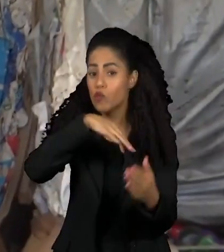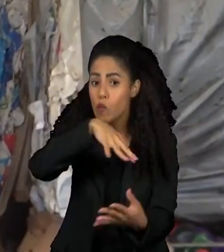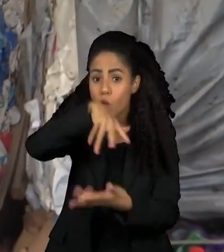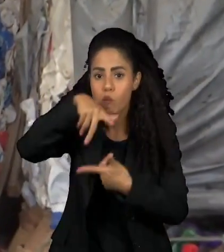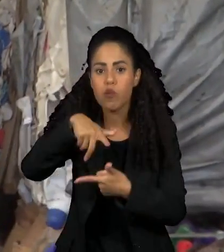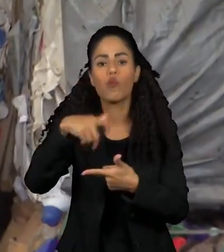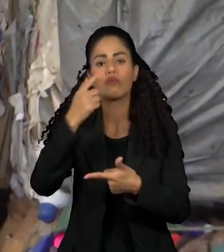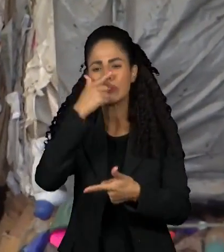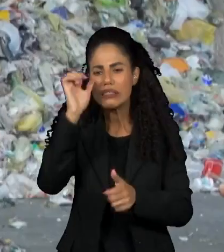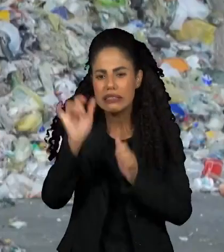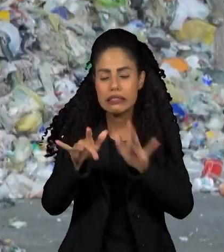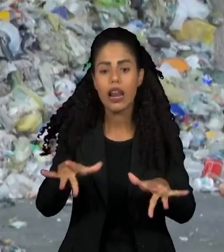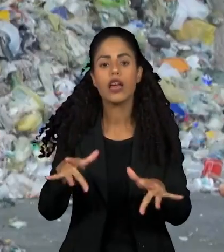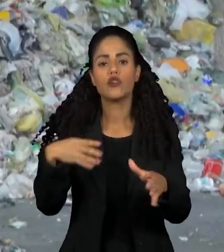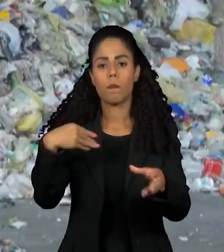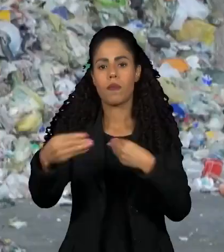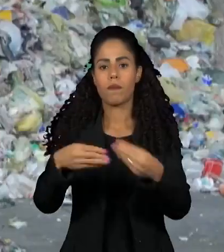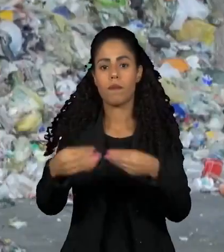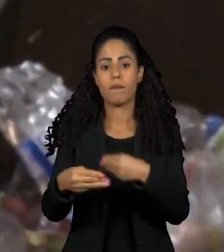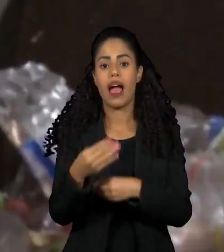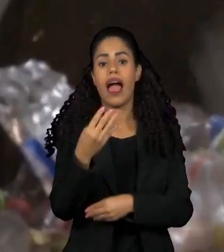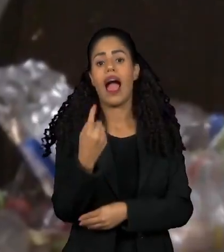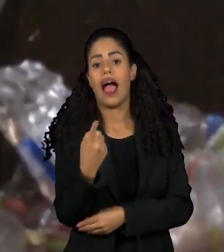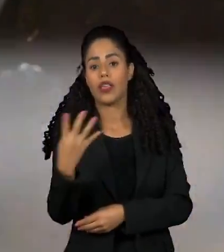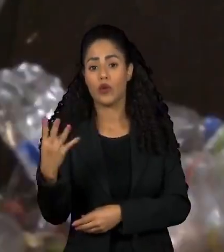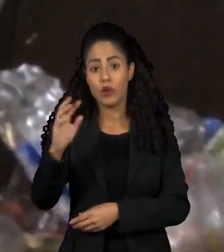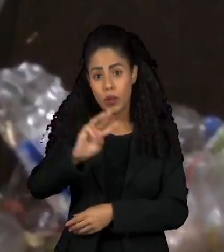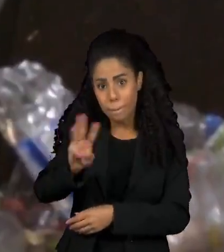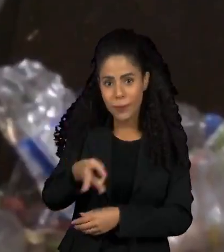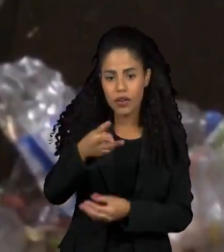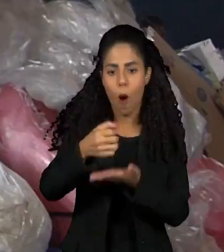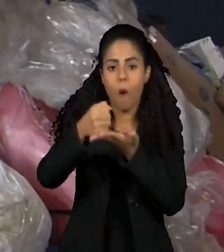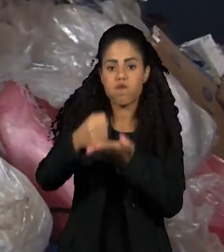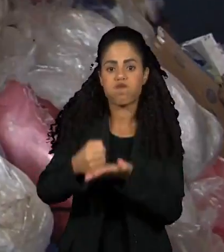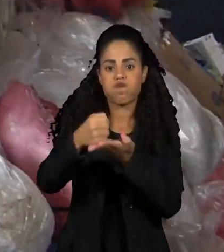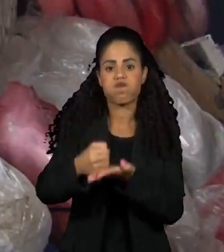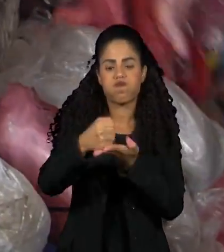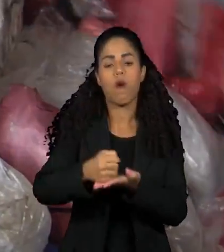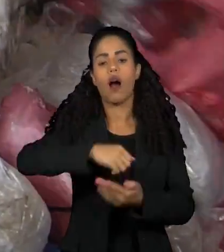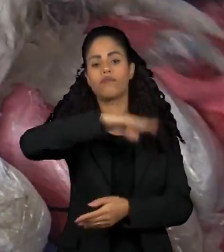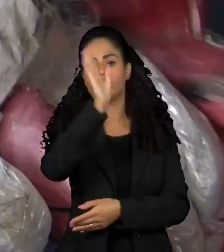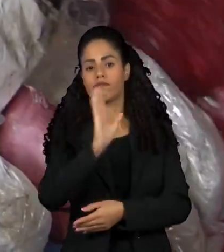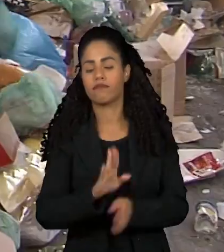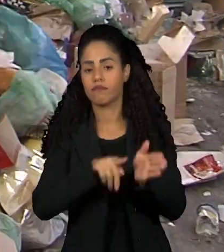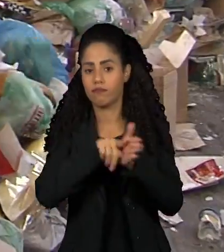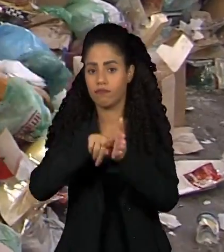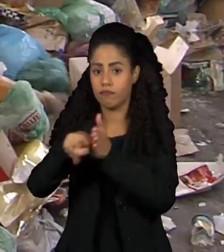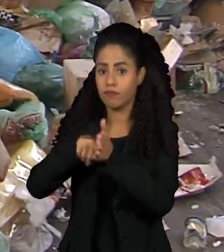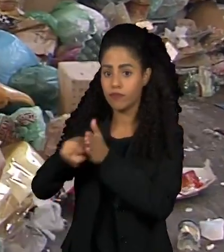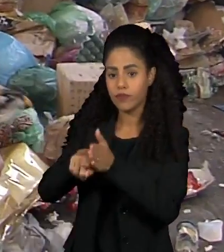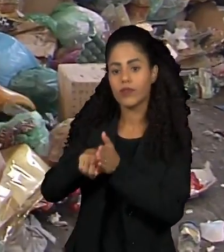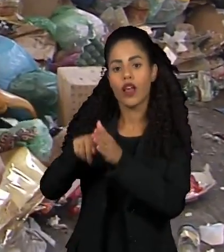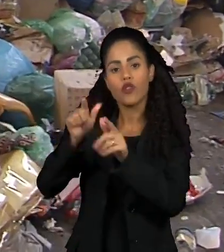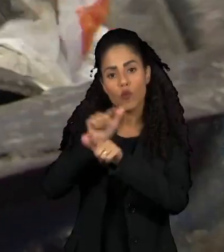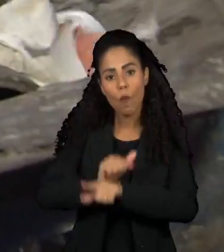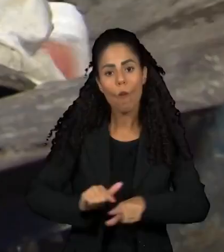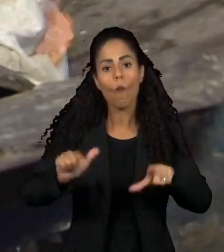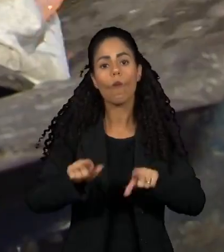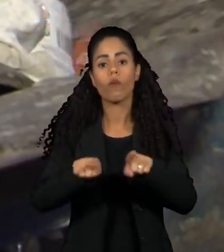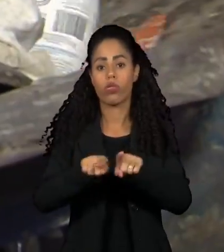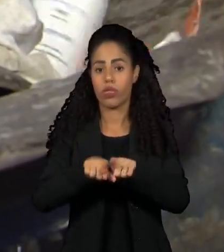Em média, são 14 milhões de toneladas por ano, segundo a Associação Brasileira de Empresas de Limpeza Pública e Resíduos